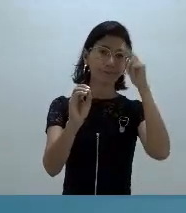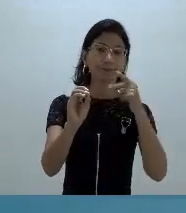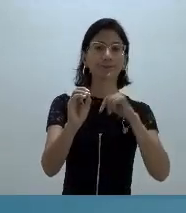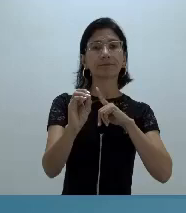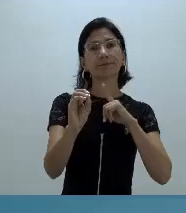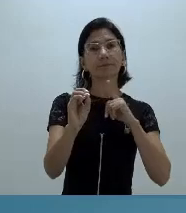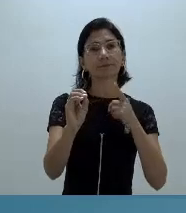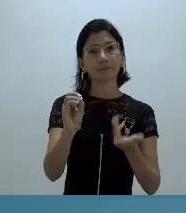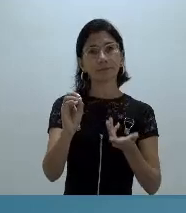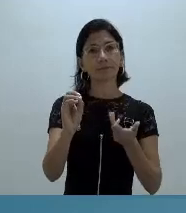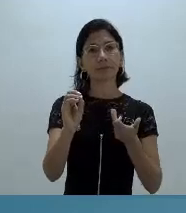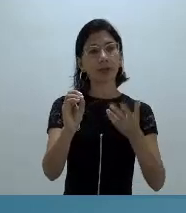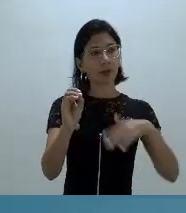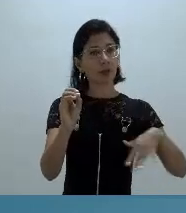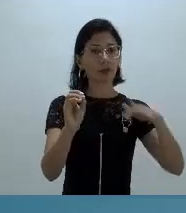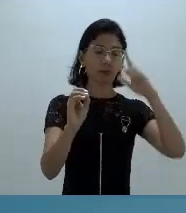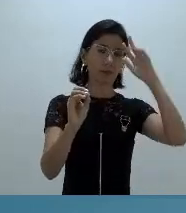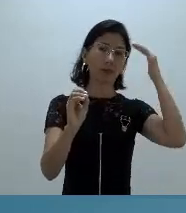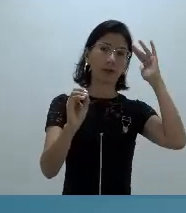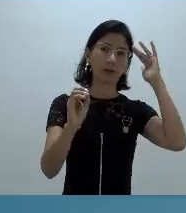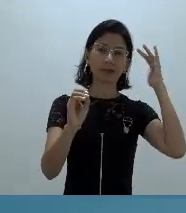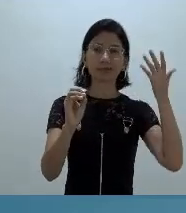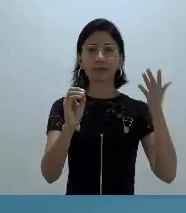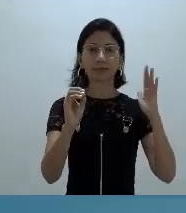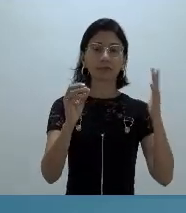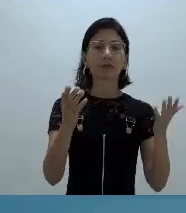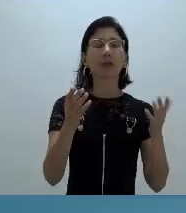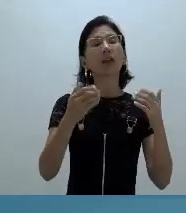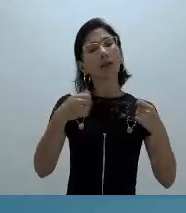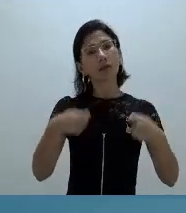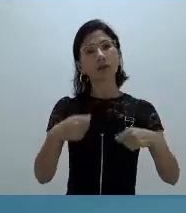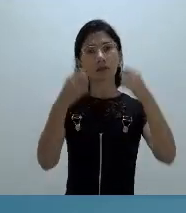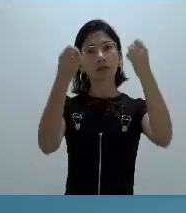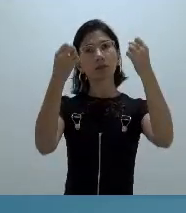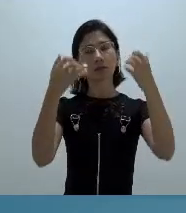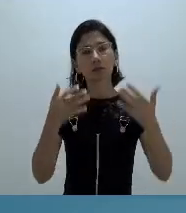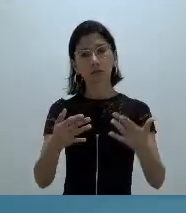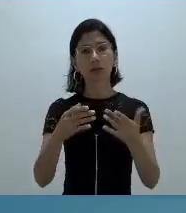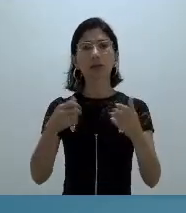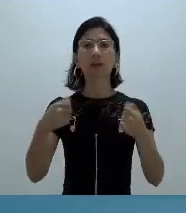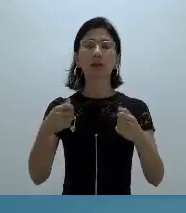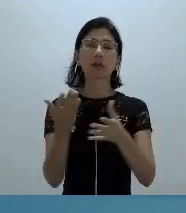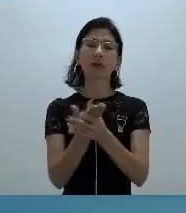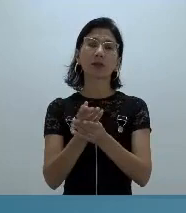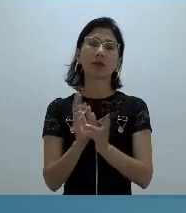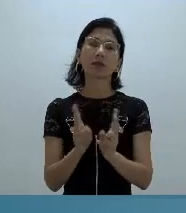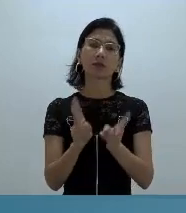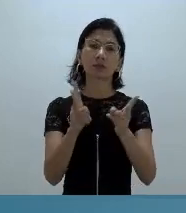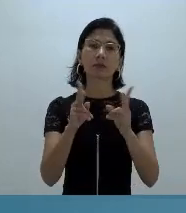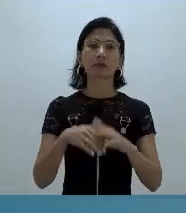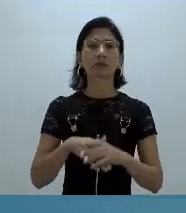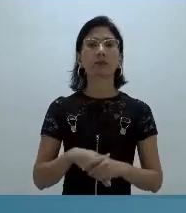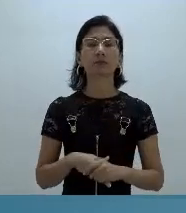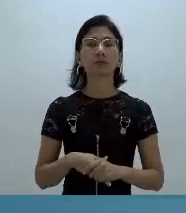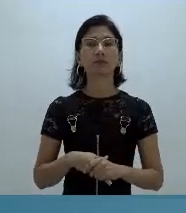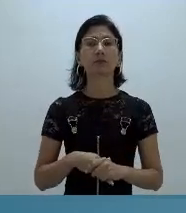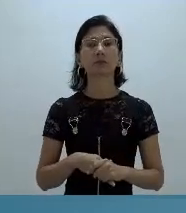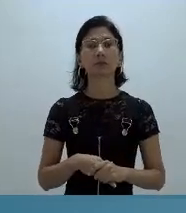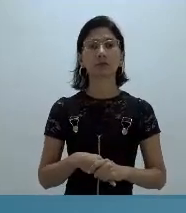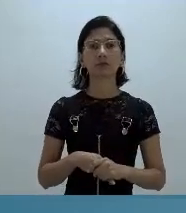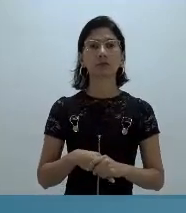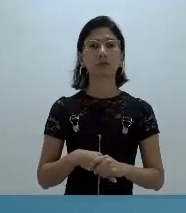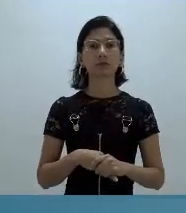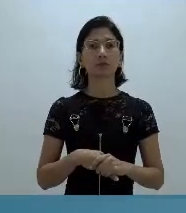e exige o encerramento da fase de execução. Daí porque o nosso agravo de instrumento precisa ser